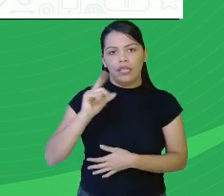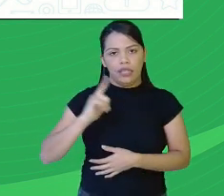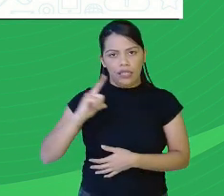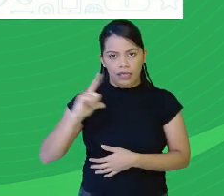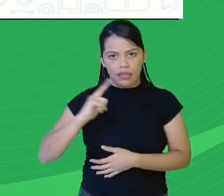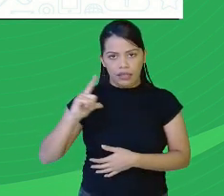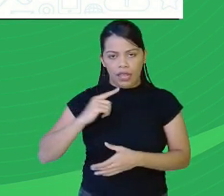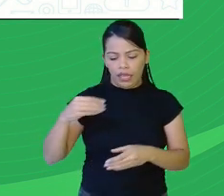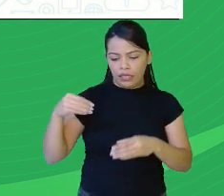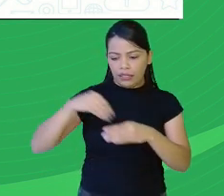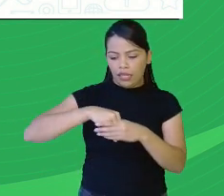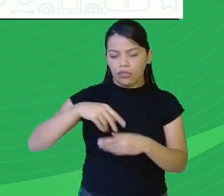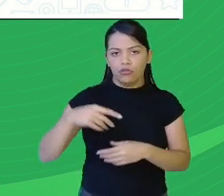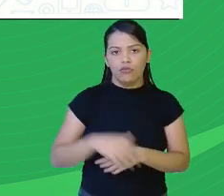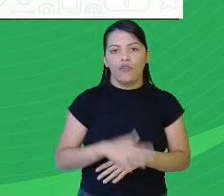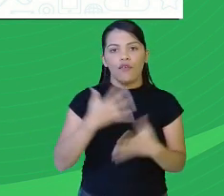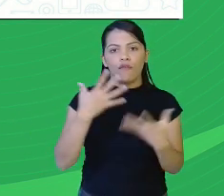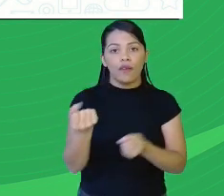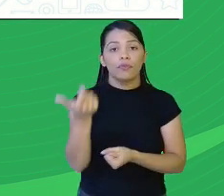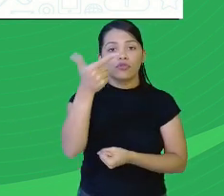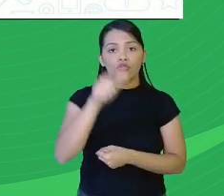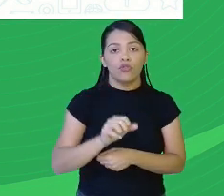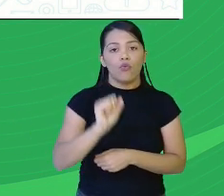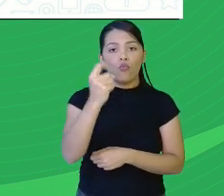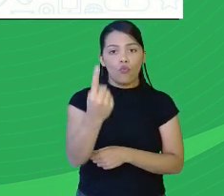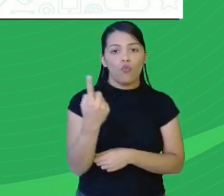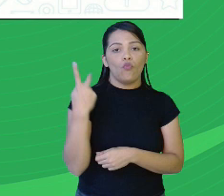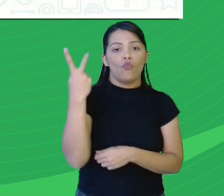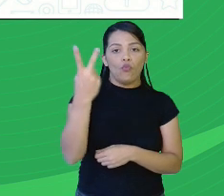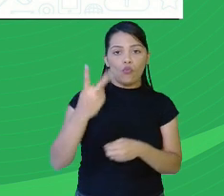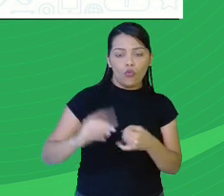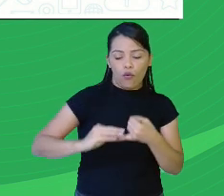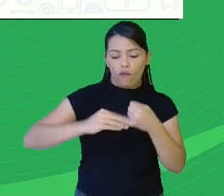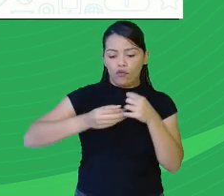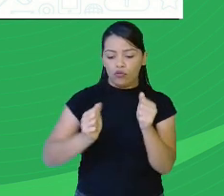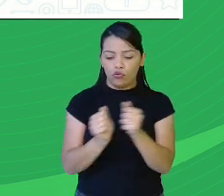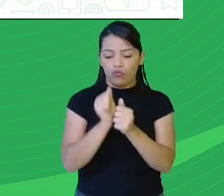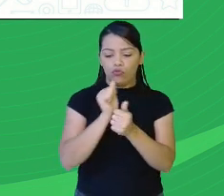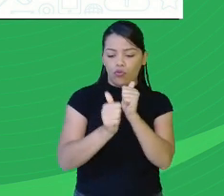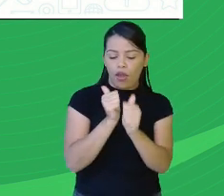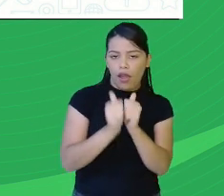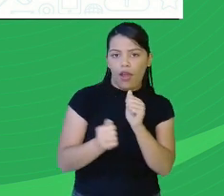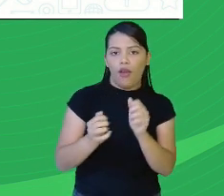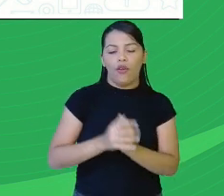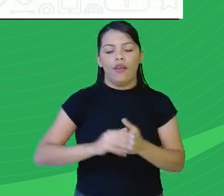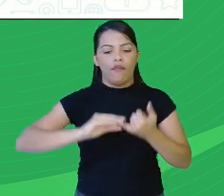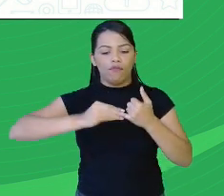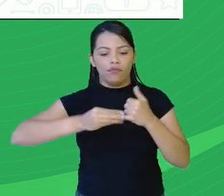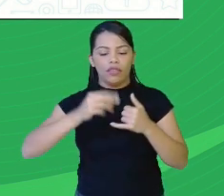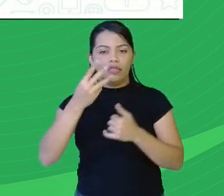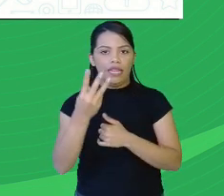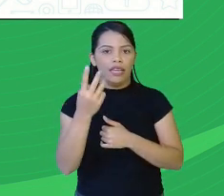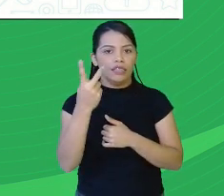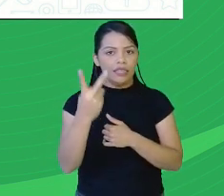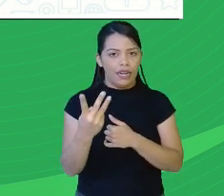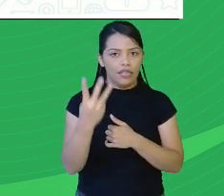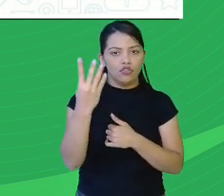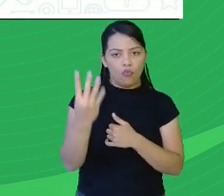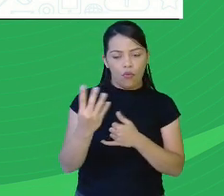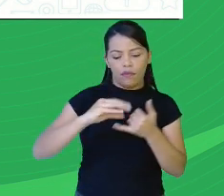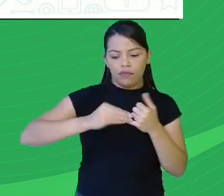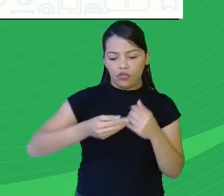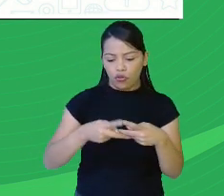mais uma vez? 1, 2, 3 e já? 1, 2, feijão com arroz. 3, 4, feijão no